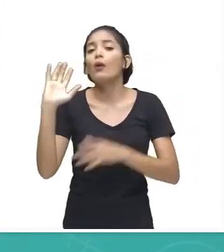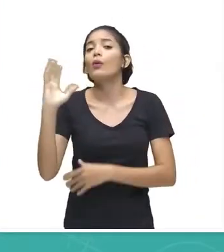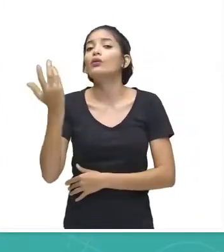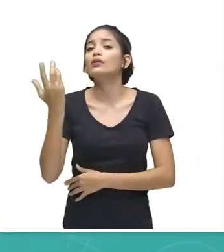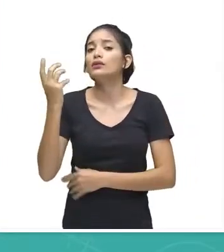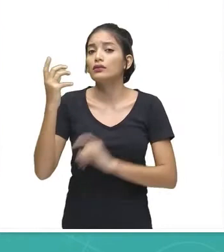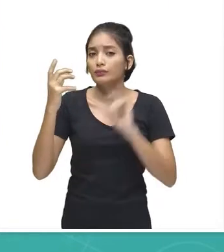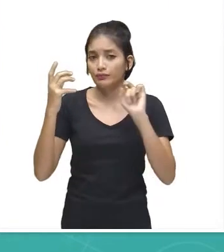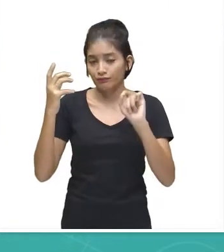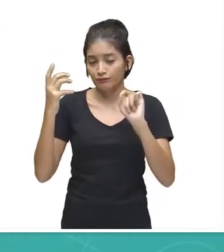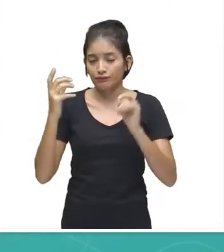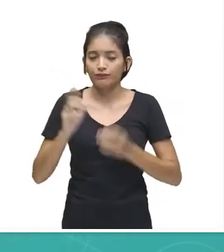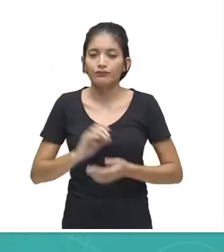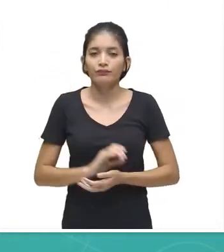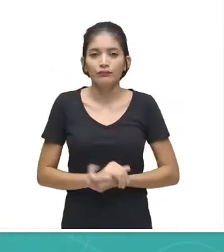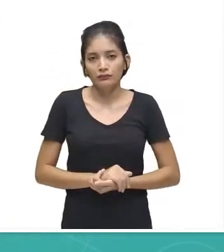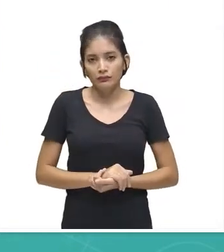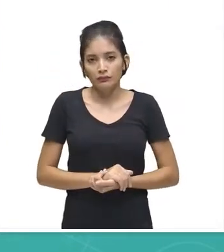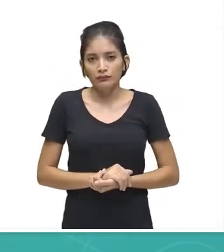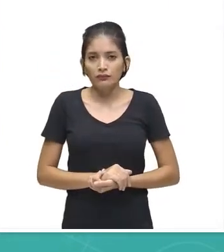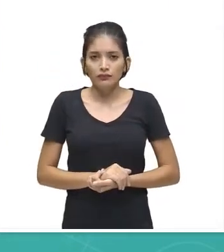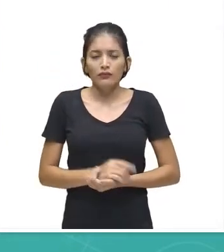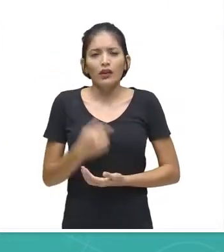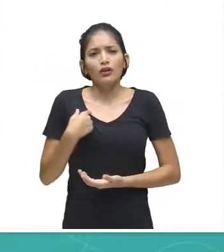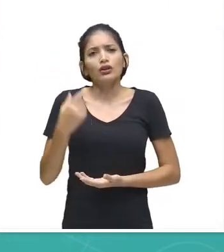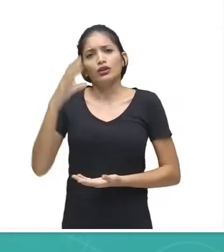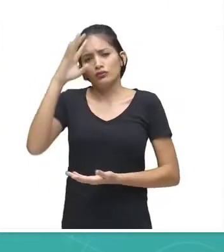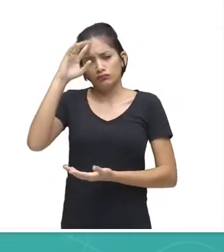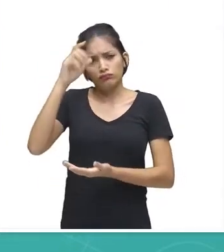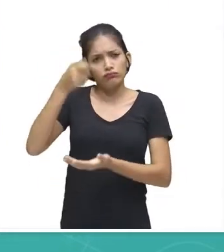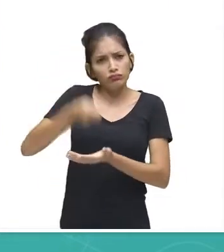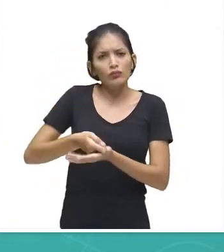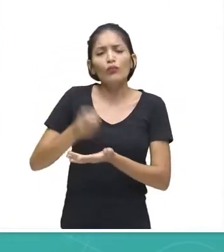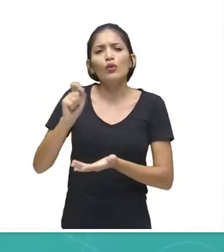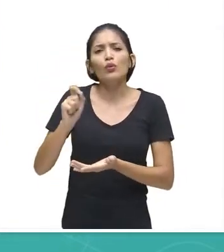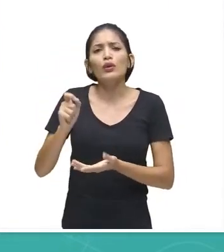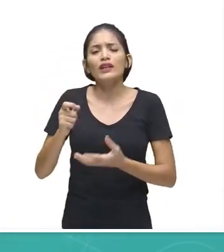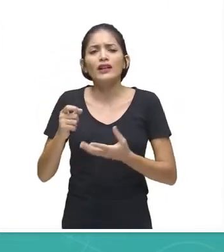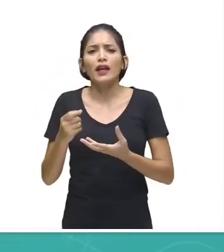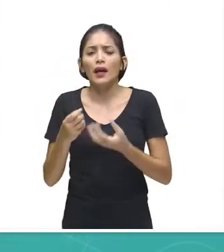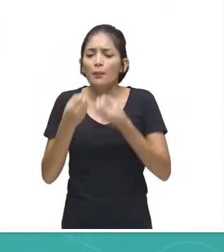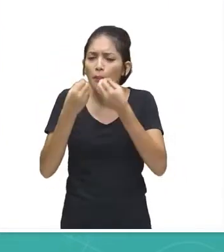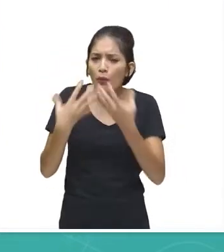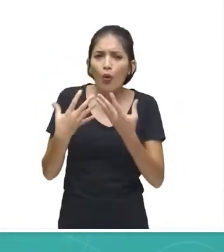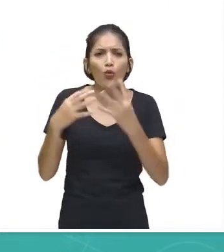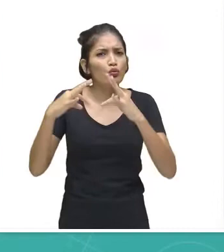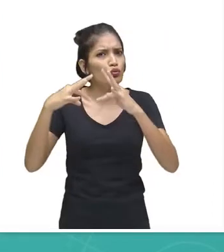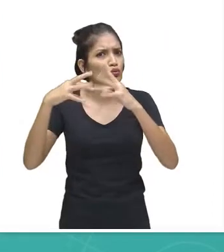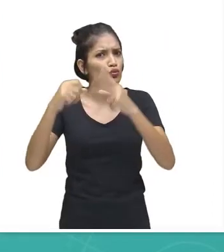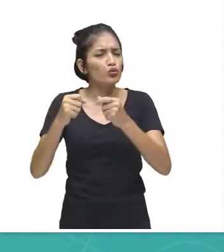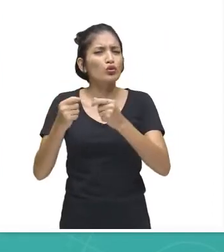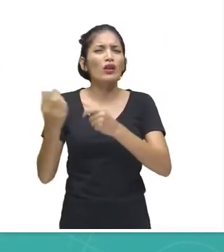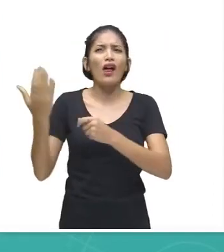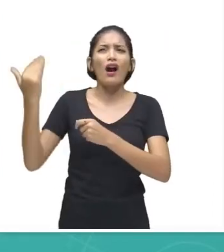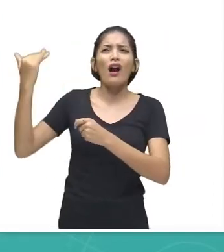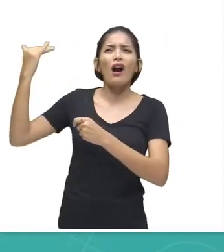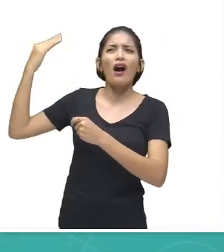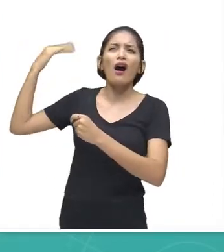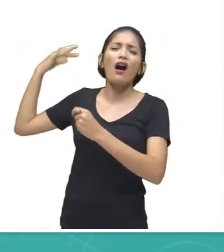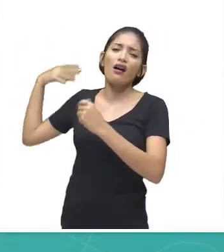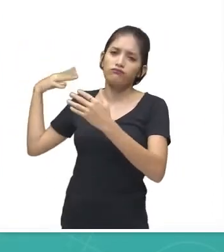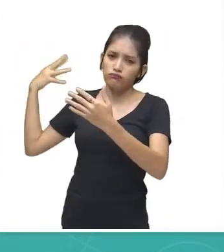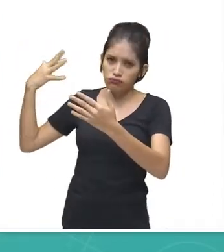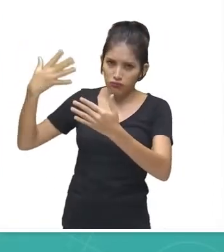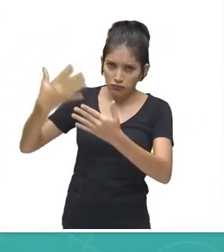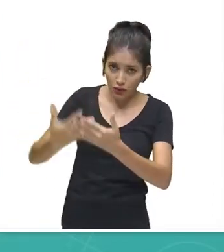acontece? Nós vamos decidir o que é melhor para nós com tudo aquilo que veio lá atrás, a